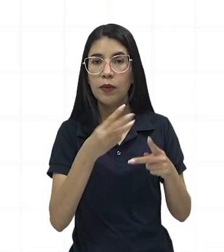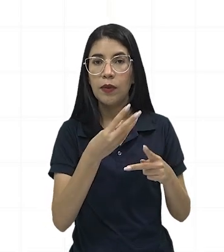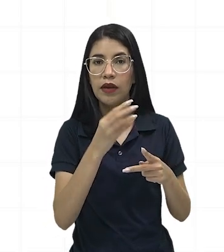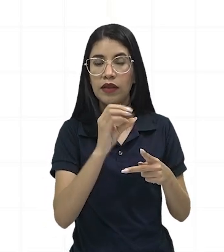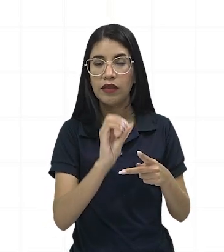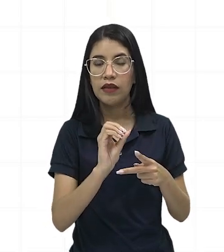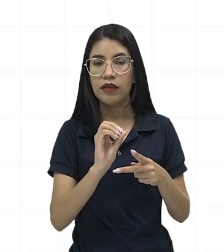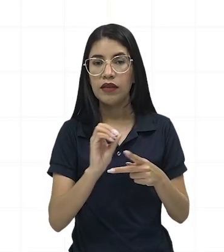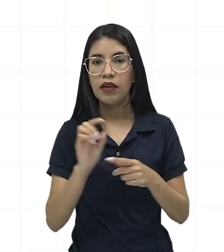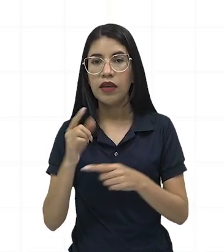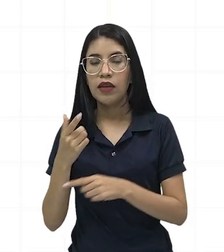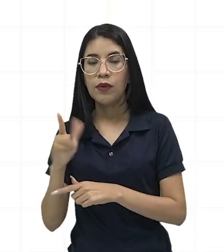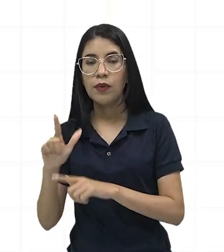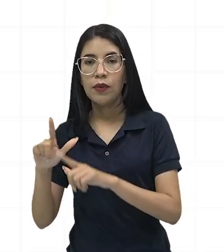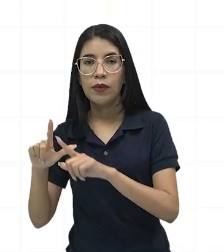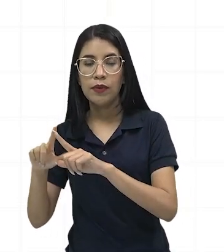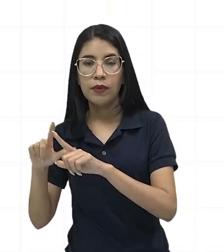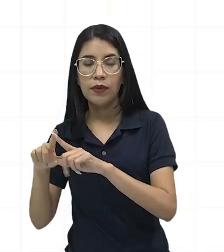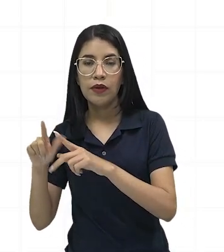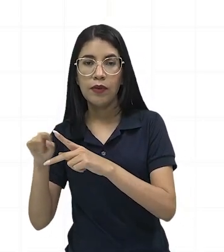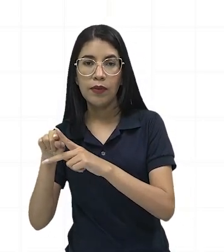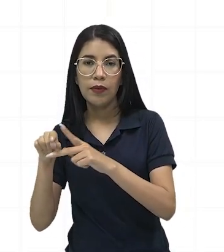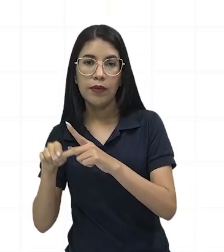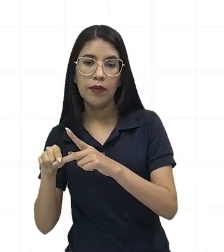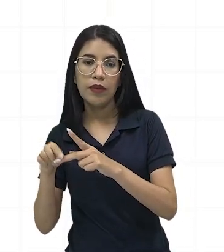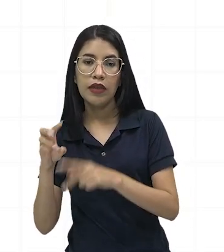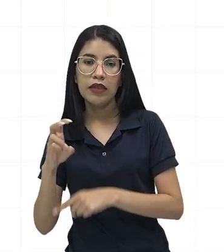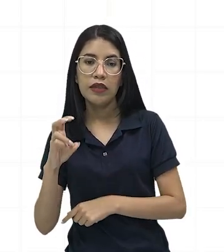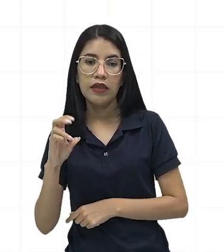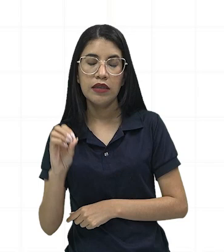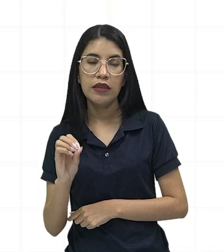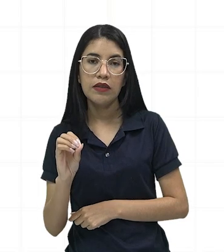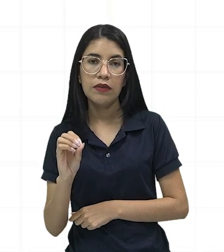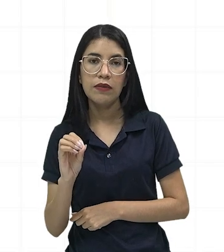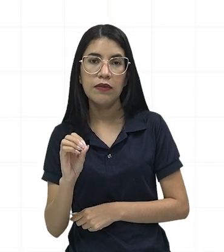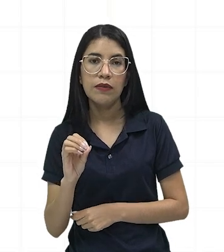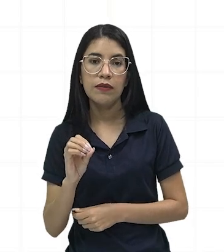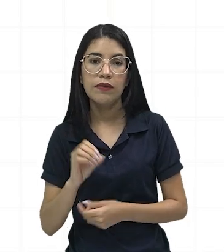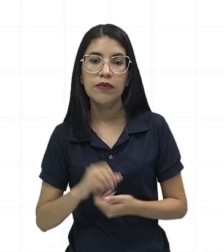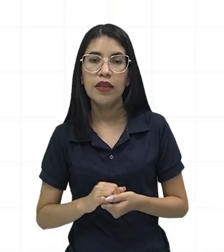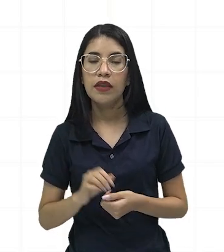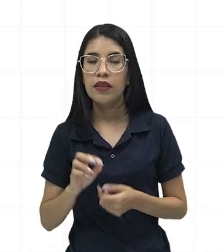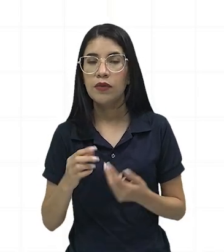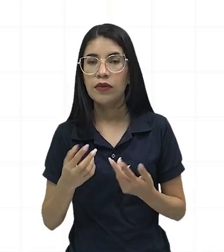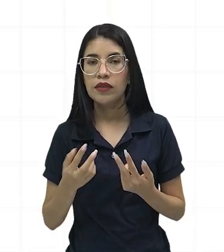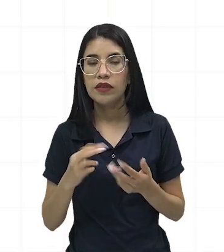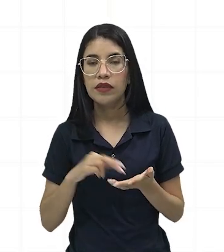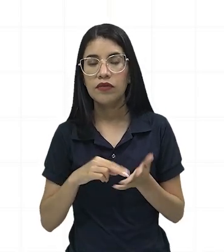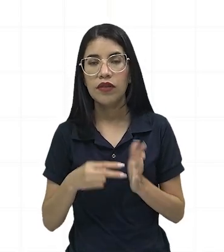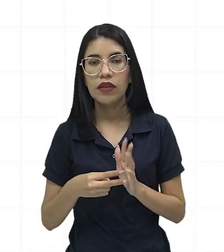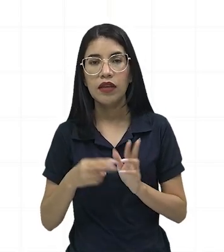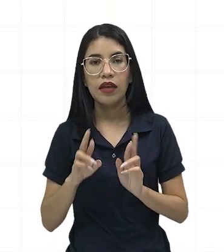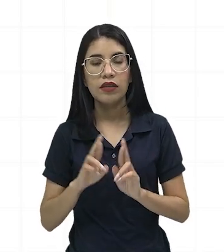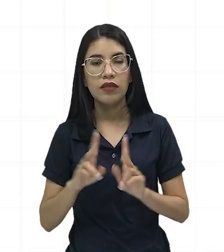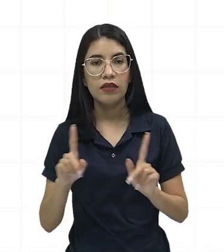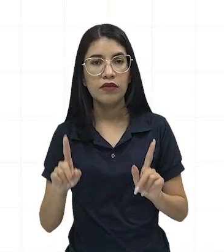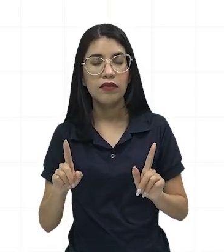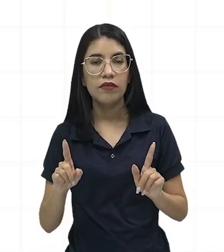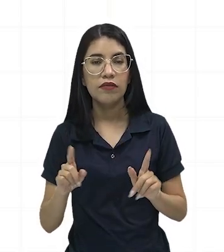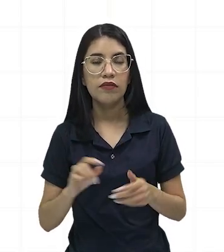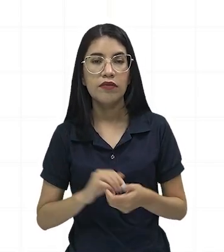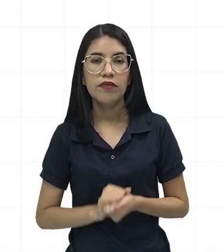esse ângulo aqui é de 30 e esse ângulo é de 50, não é congruente, né?